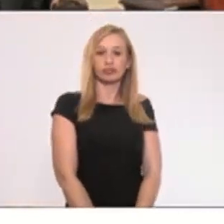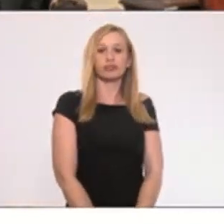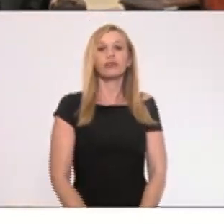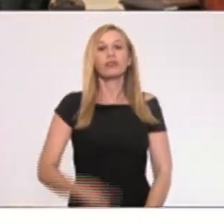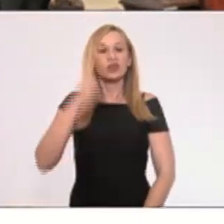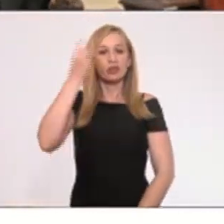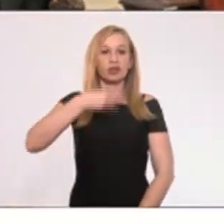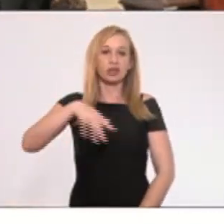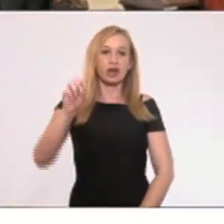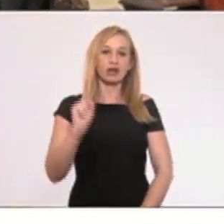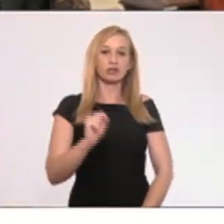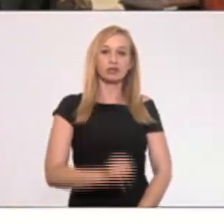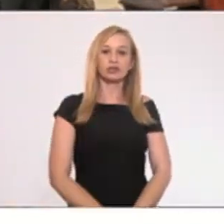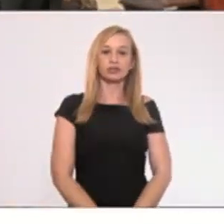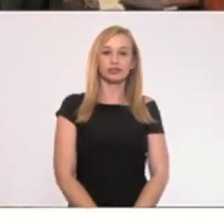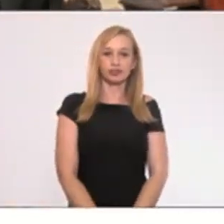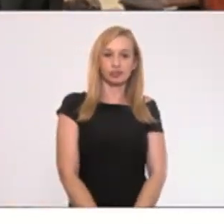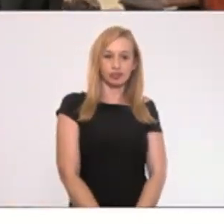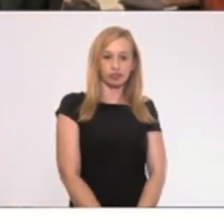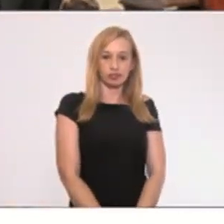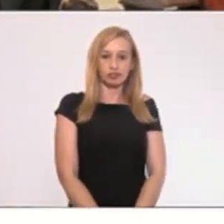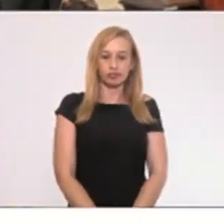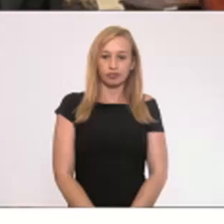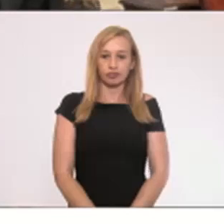Deputado Carlos Macedo.